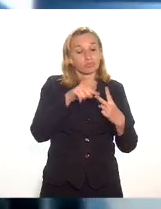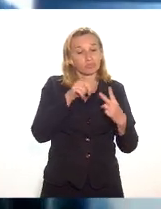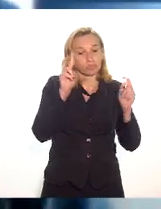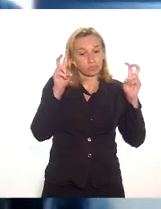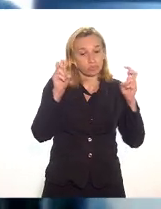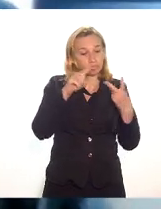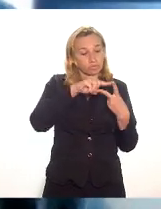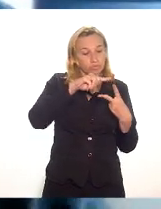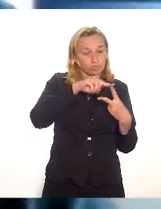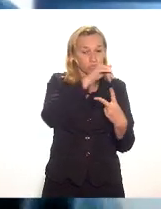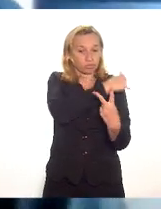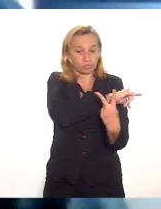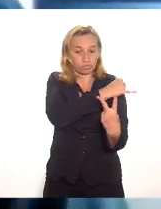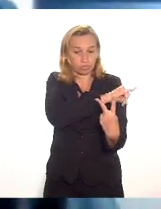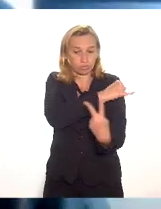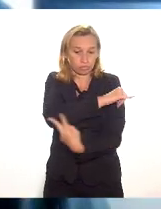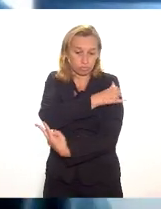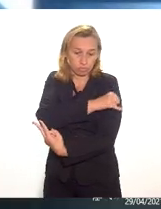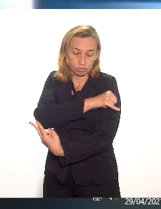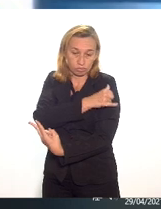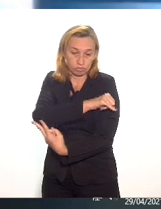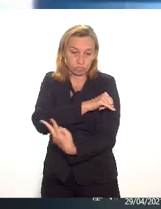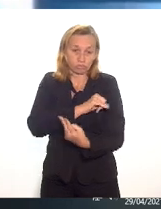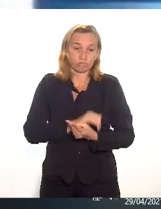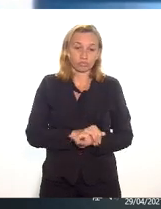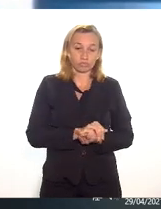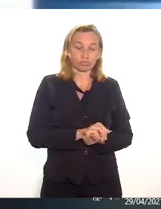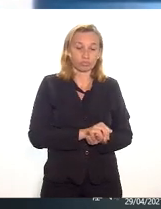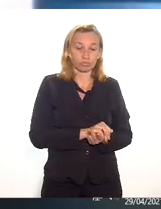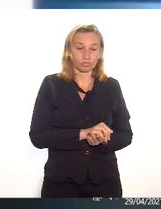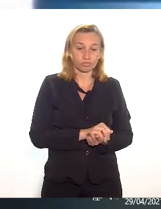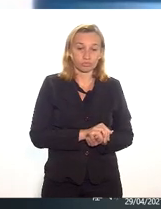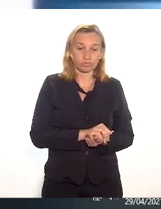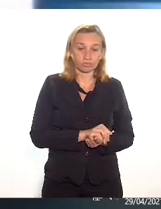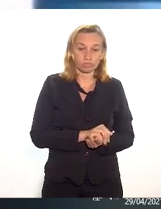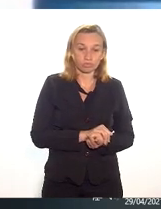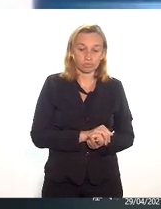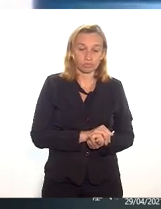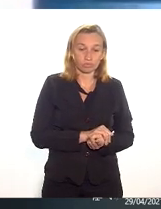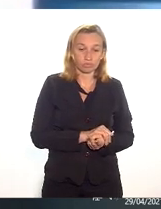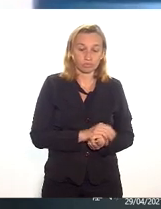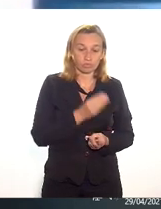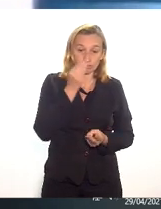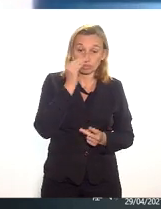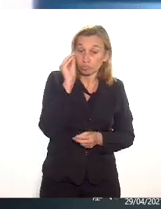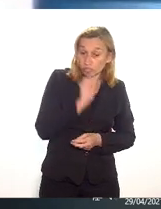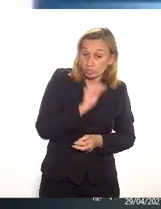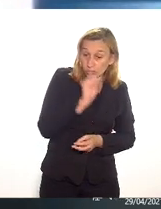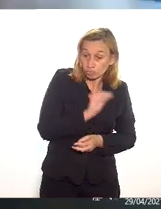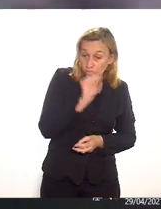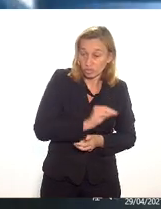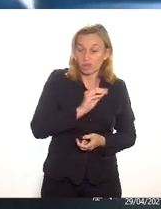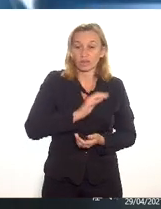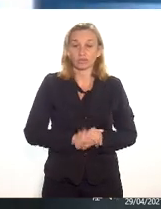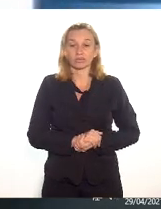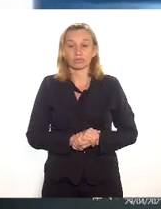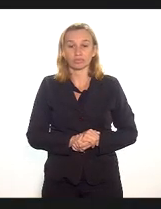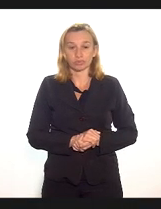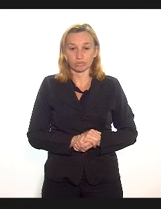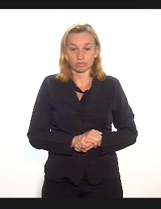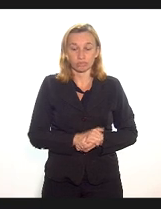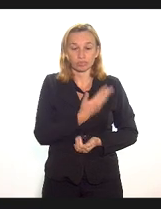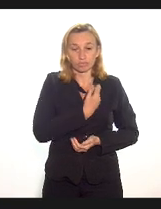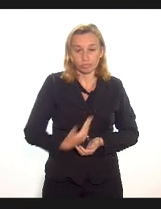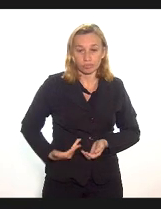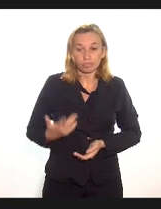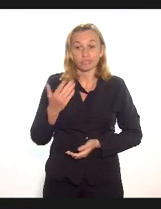o Rio de Janeiro está sendo espoliado, maltratado, ignorado, explorado pelo governo